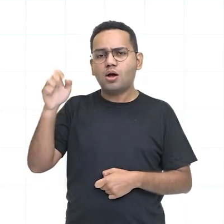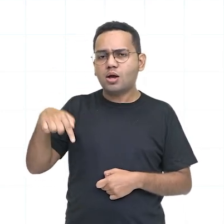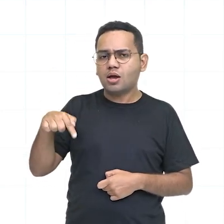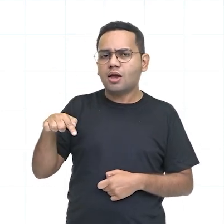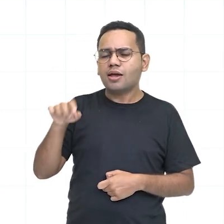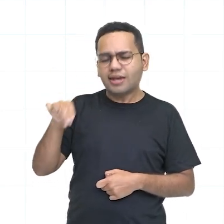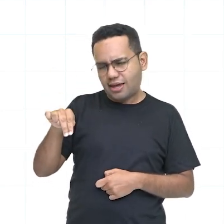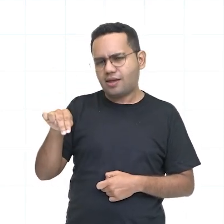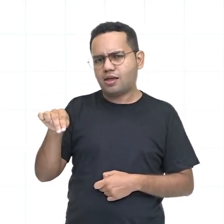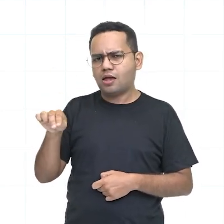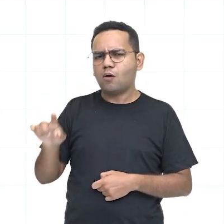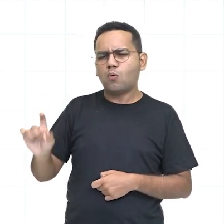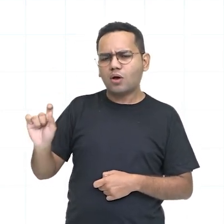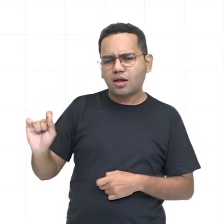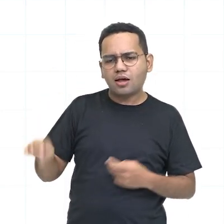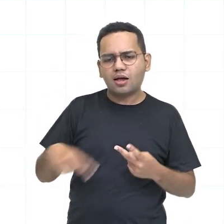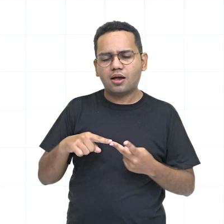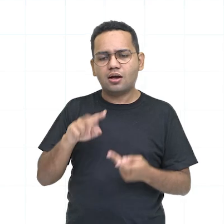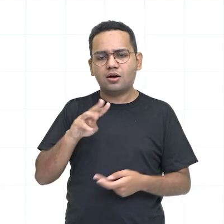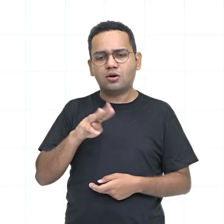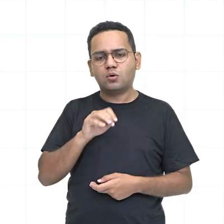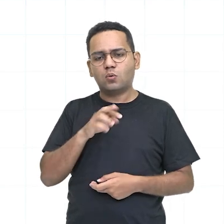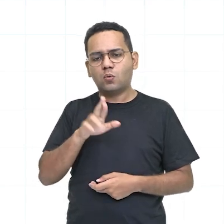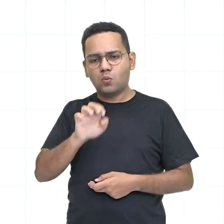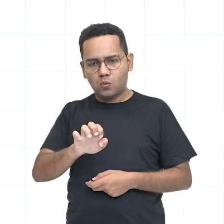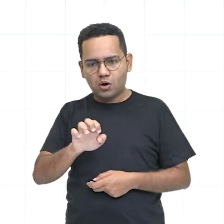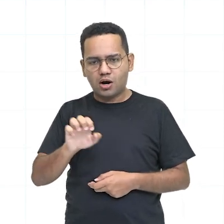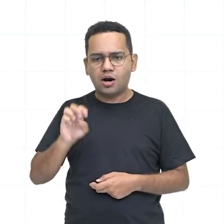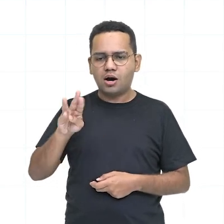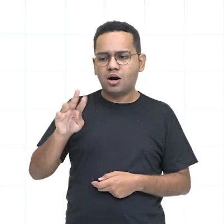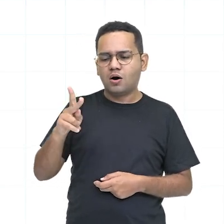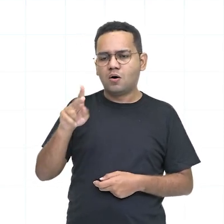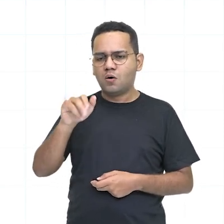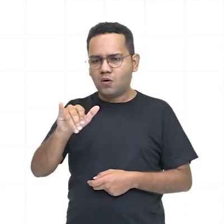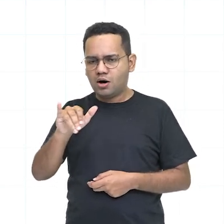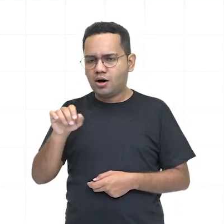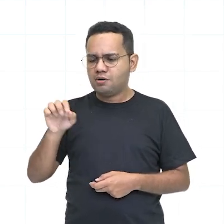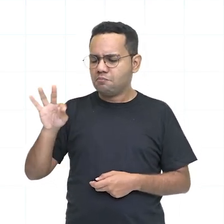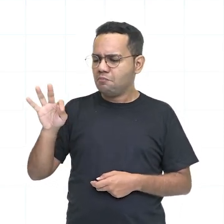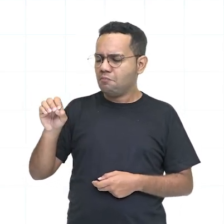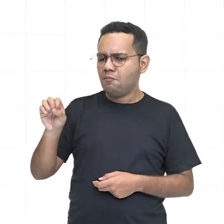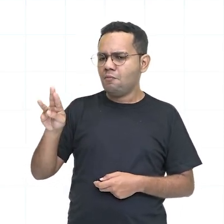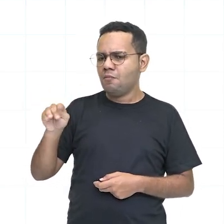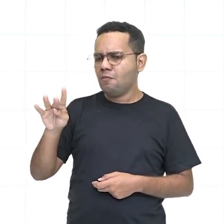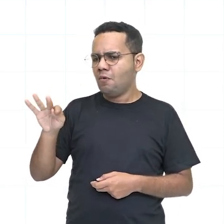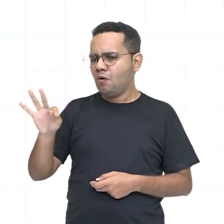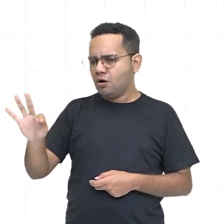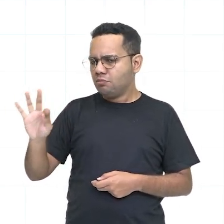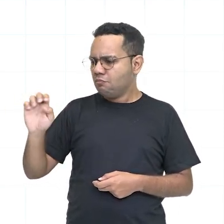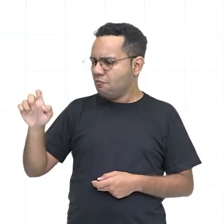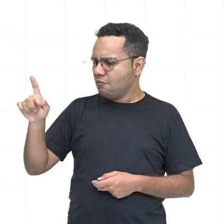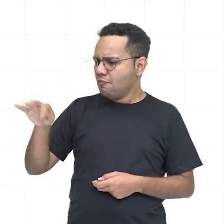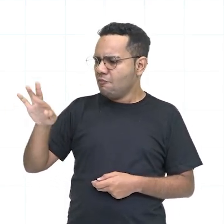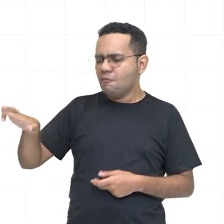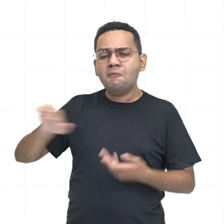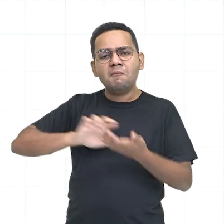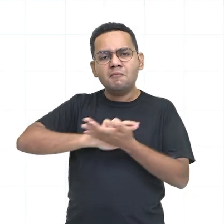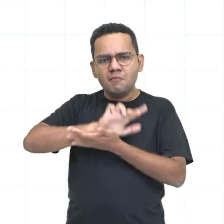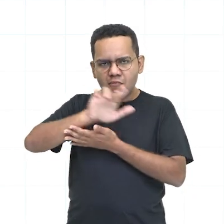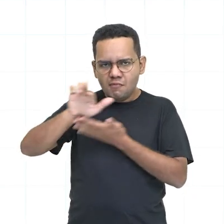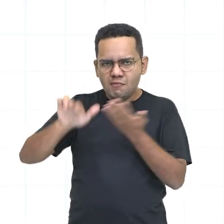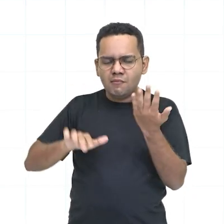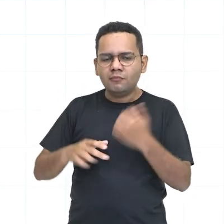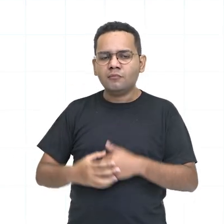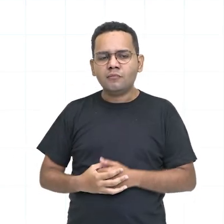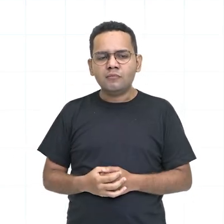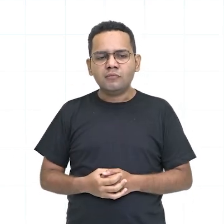onde, why, por quê, to what extent, até quanto, até que medida, então essa última expressão. Então, essas perguntas, gente, eu